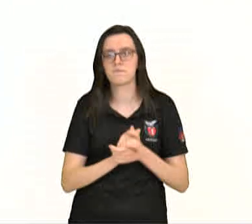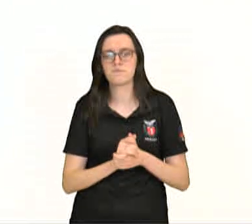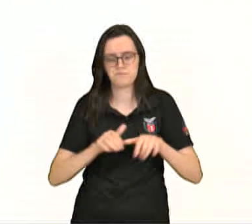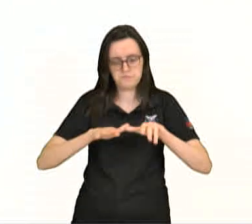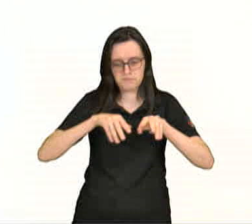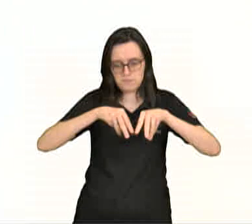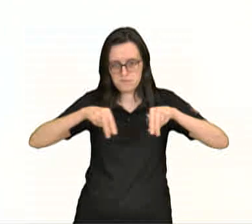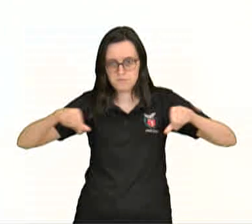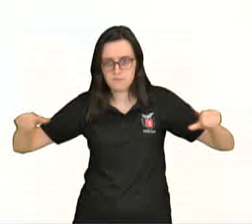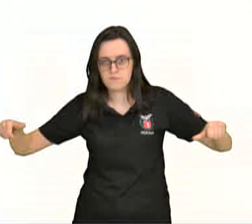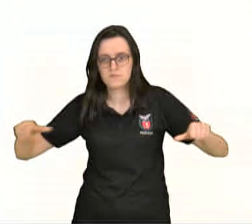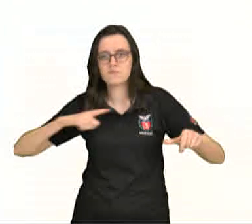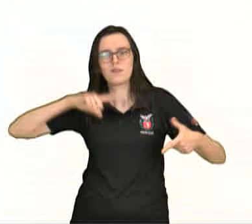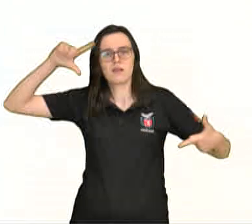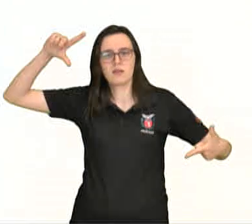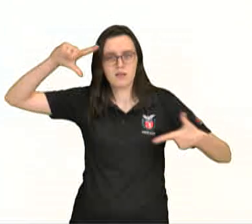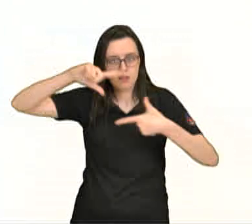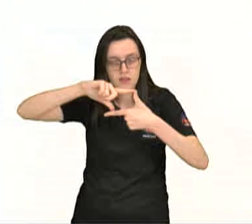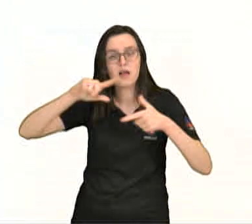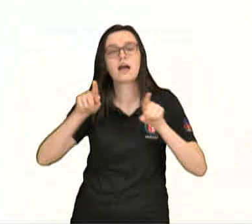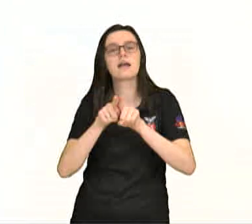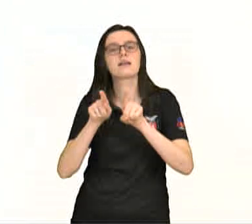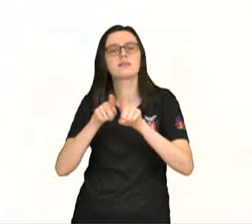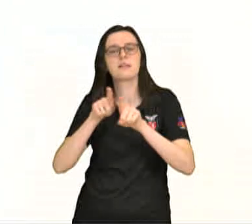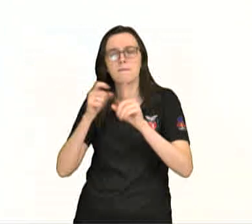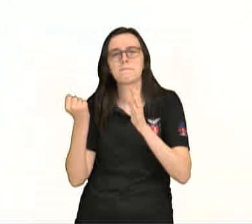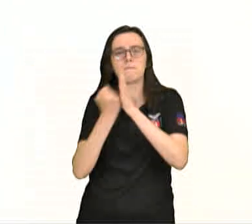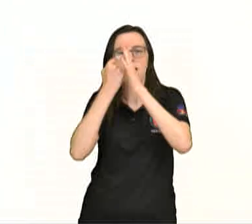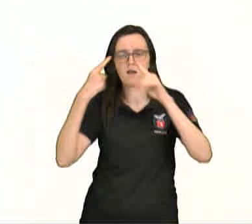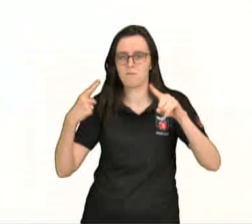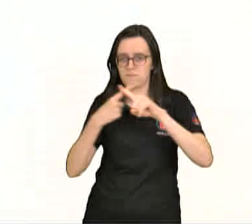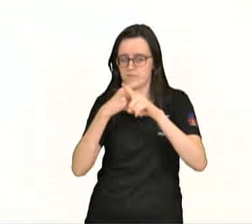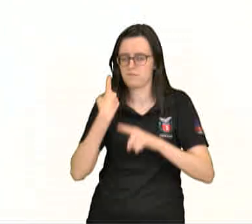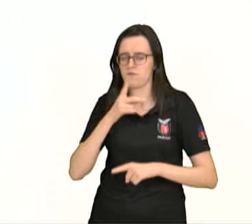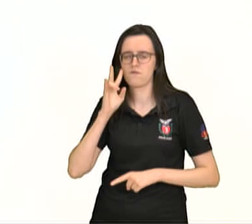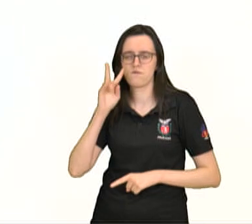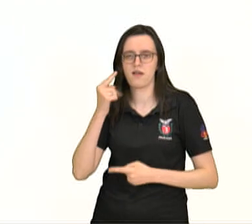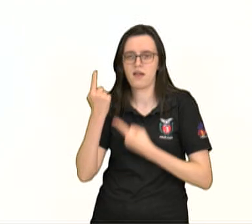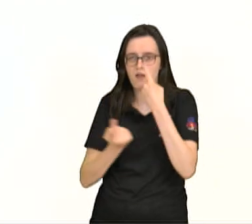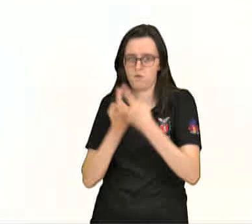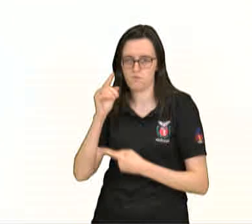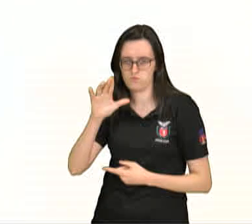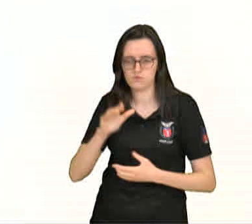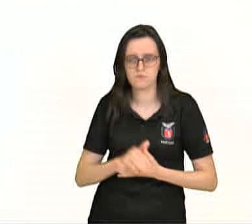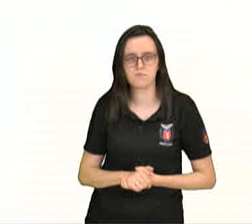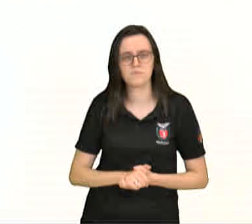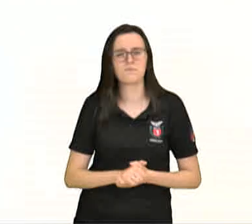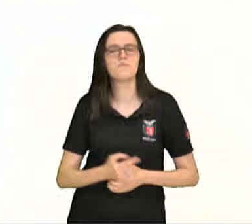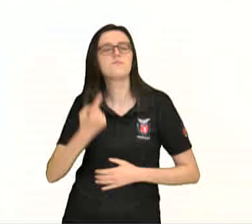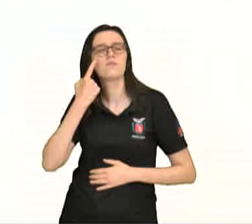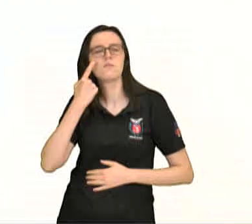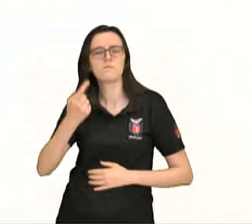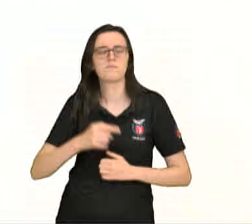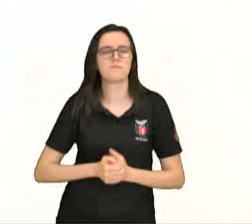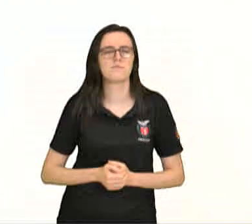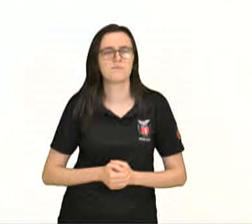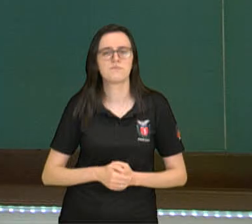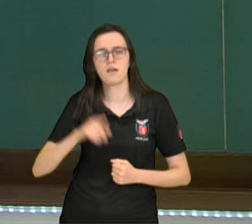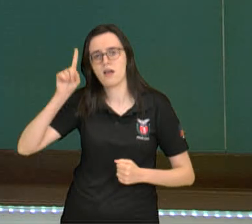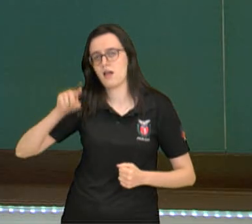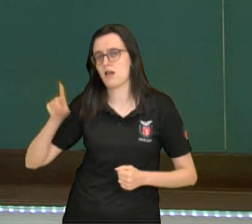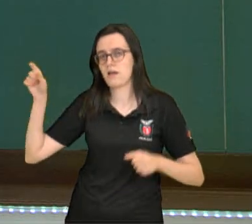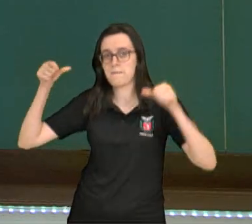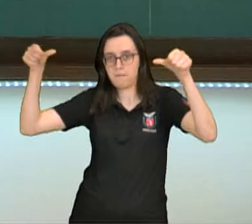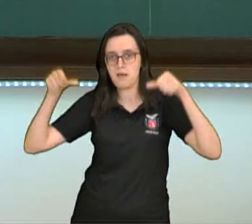relevo, escala e os símbolos de competição. A gente vai ver alguns deles. Então esse aqui, ó, voltando aqui, esse é um mapa como